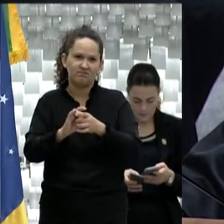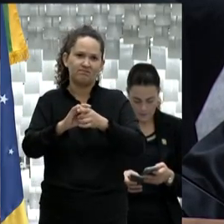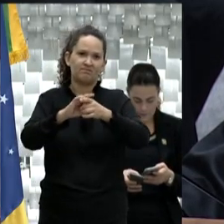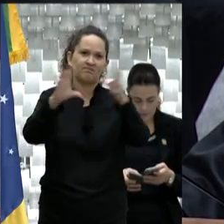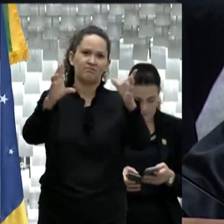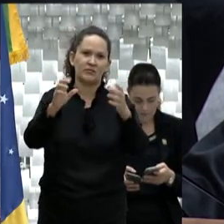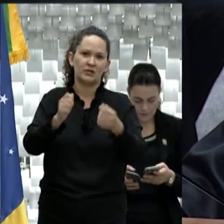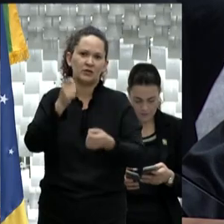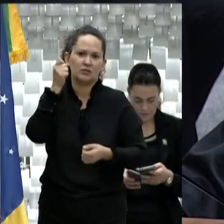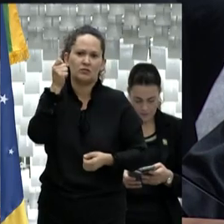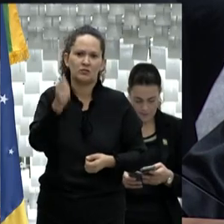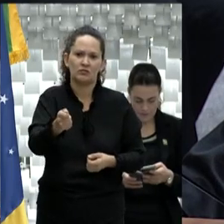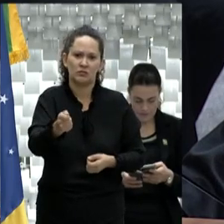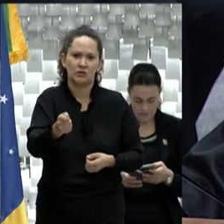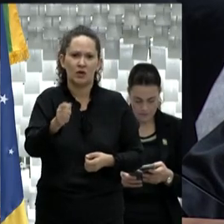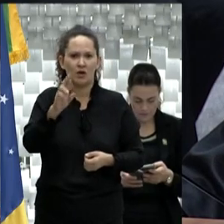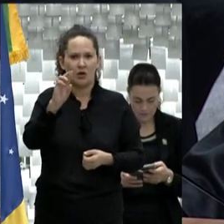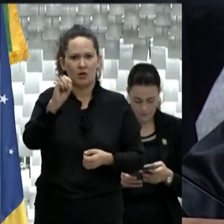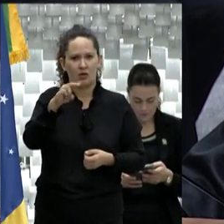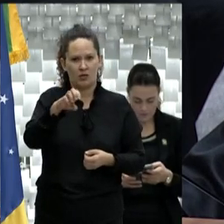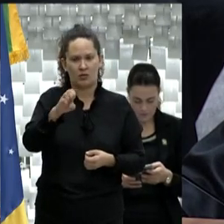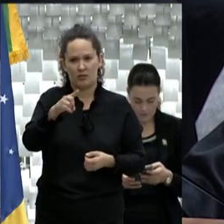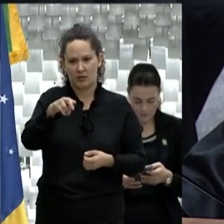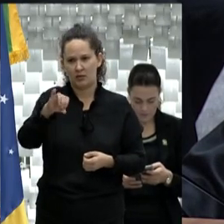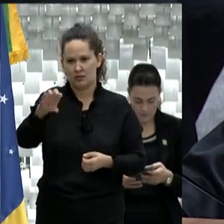da ditadura na Romênia.